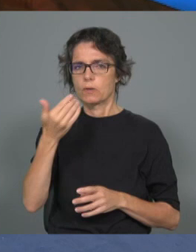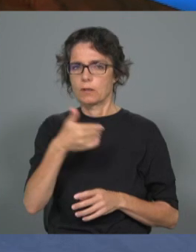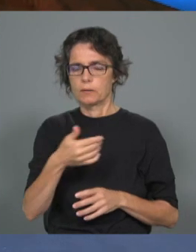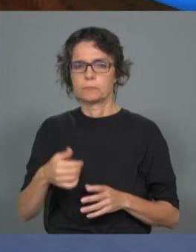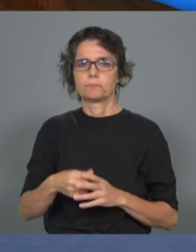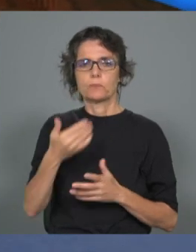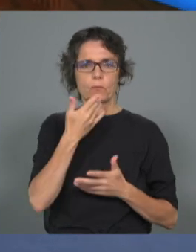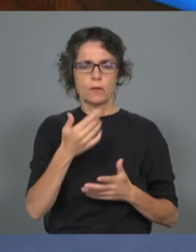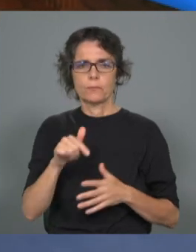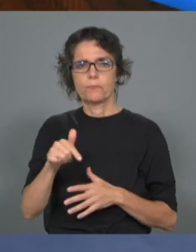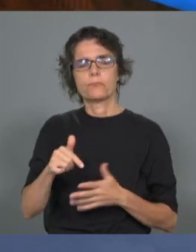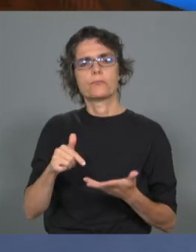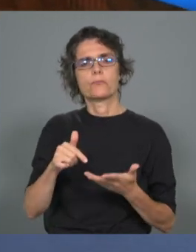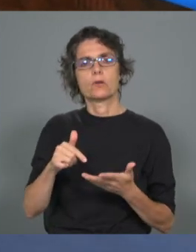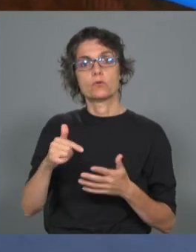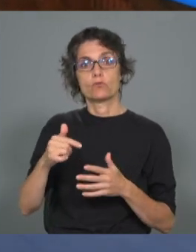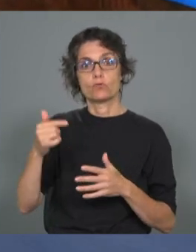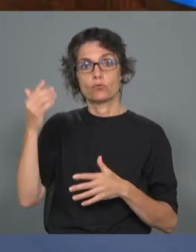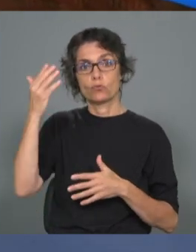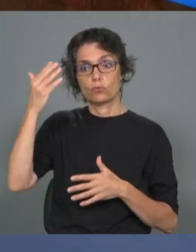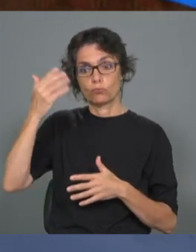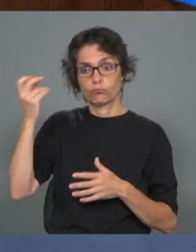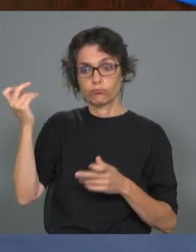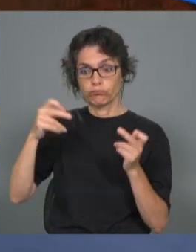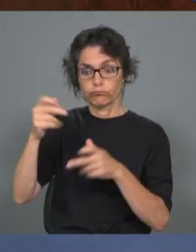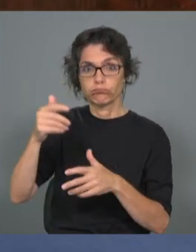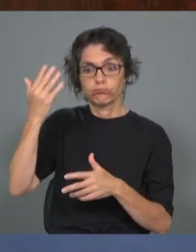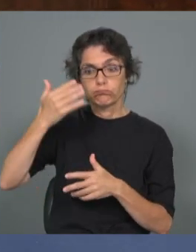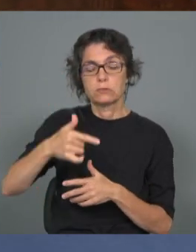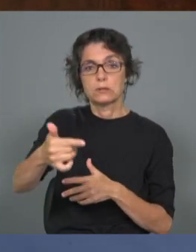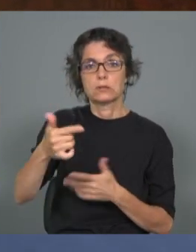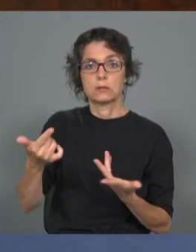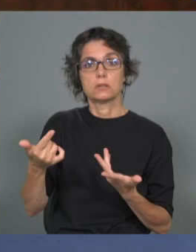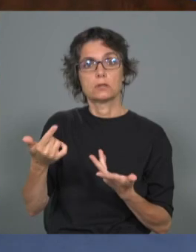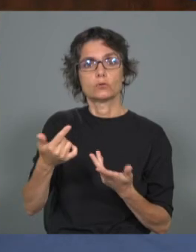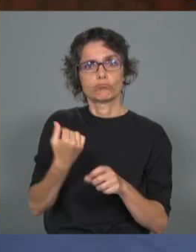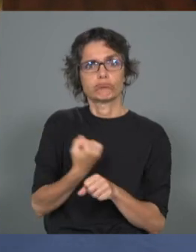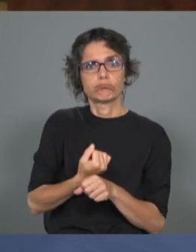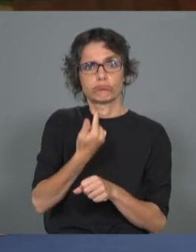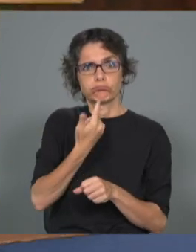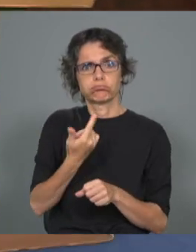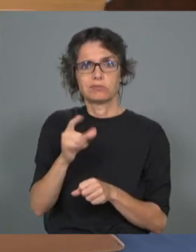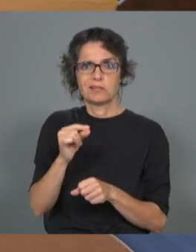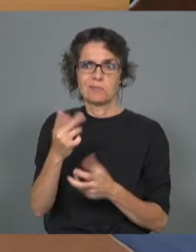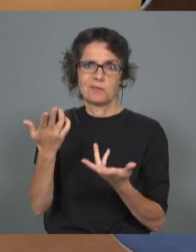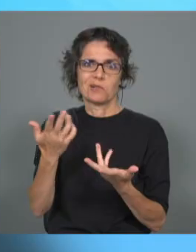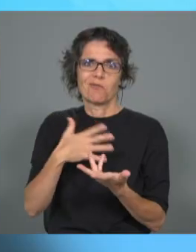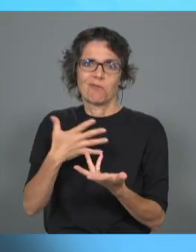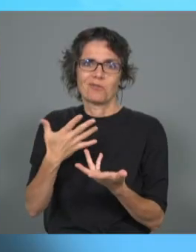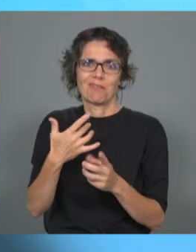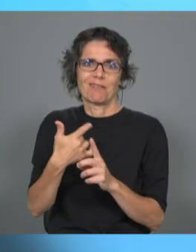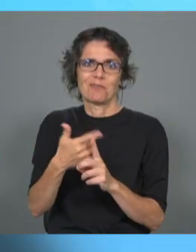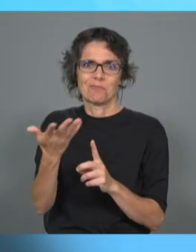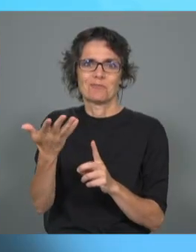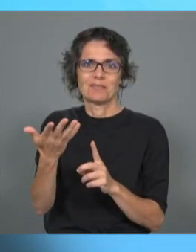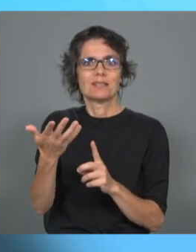Serão estes dias intensos e particularmente desejados, em especial por aqueles que por